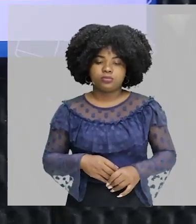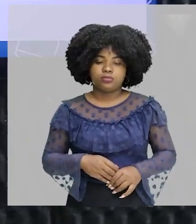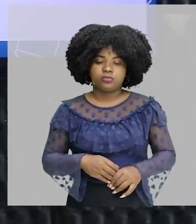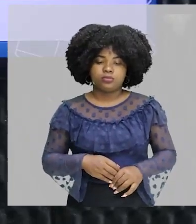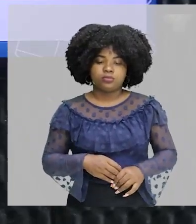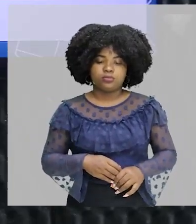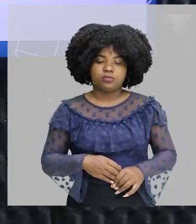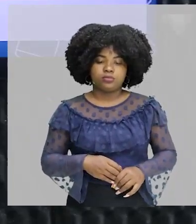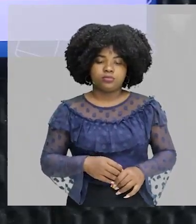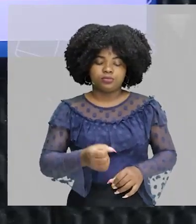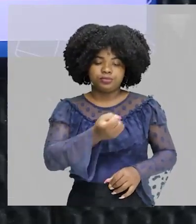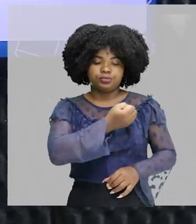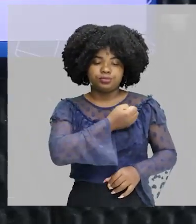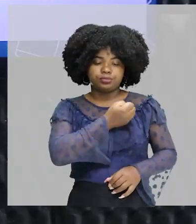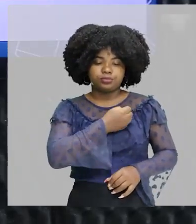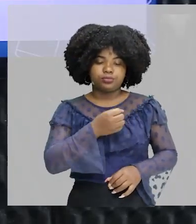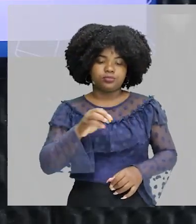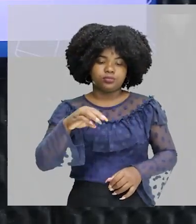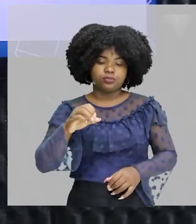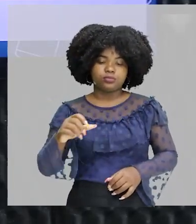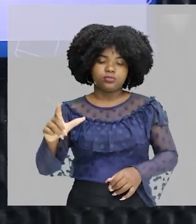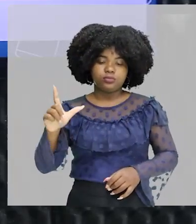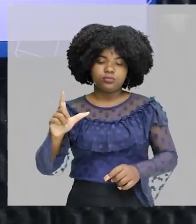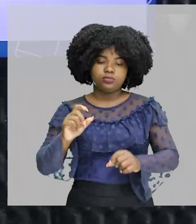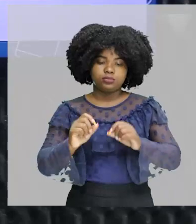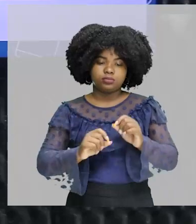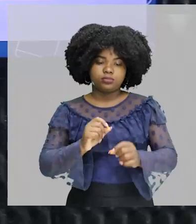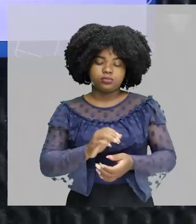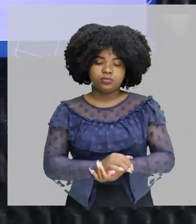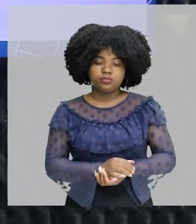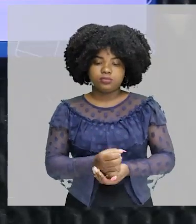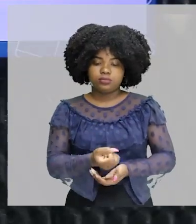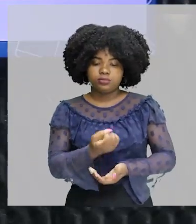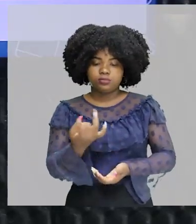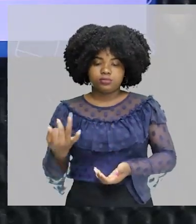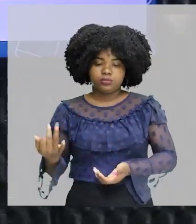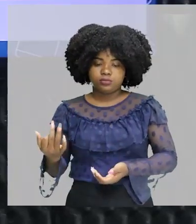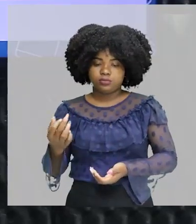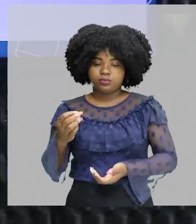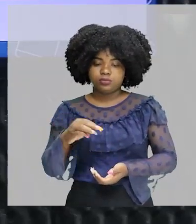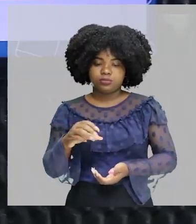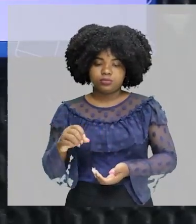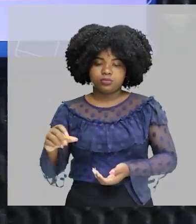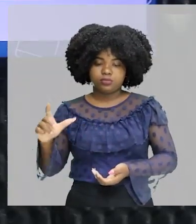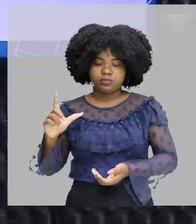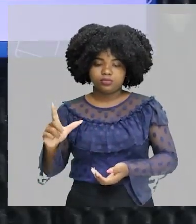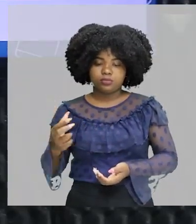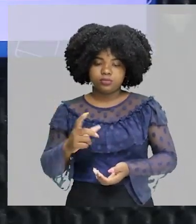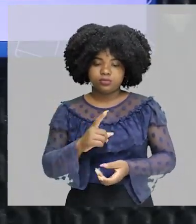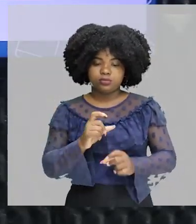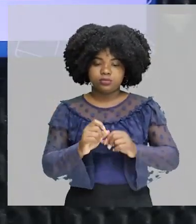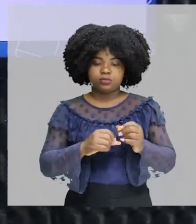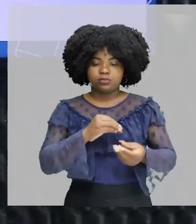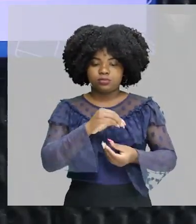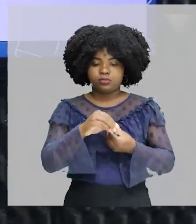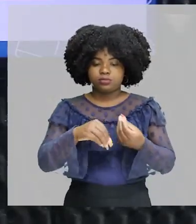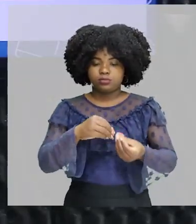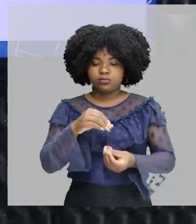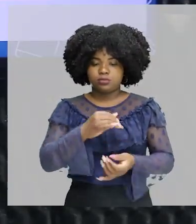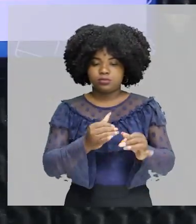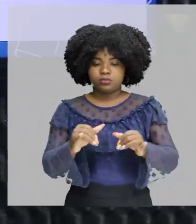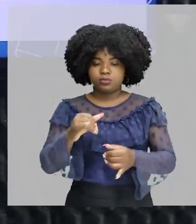O número de mols vai indicar justamente isso. Quantos mols estão presentes em uma